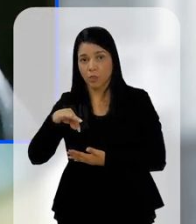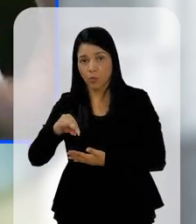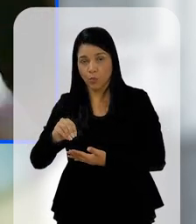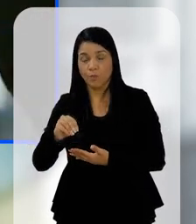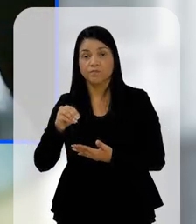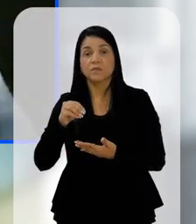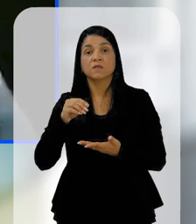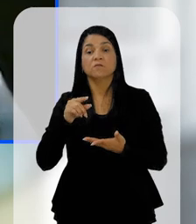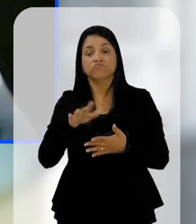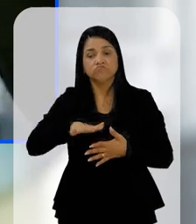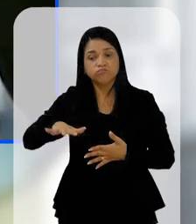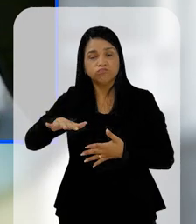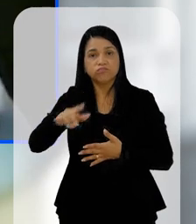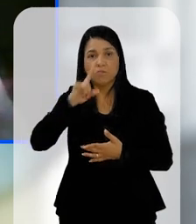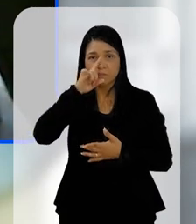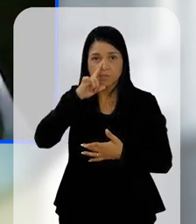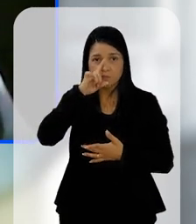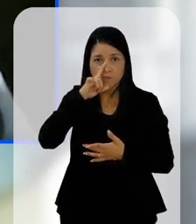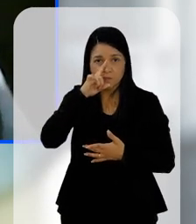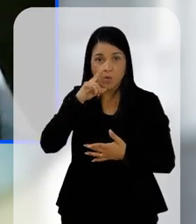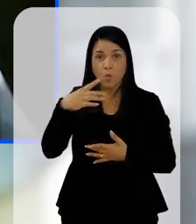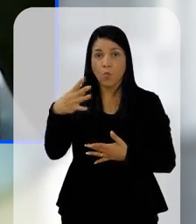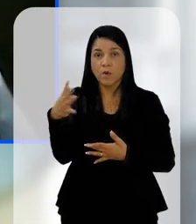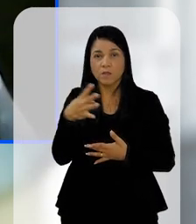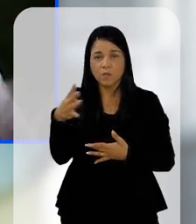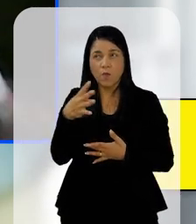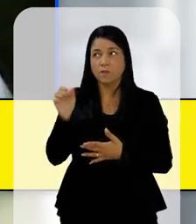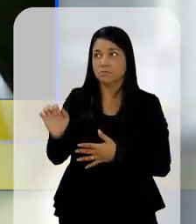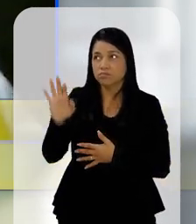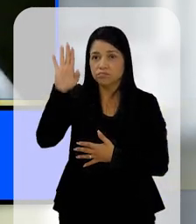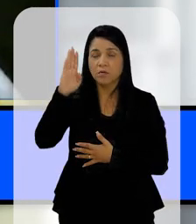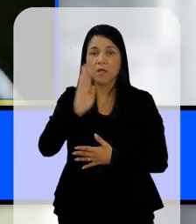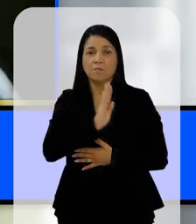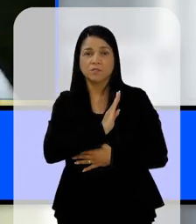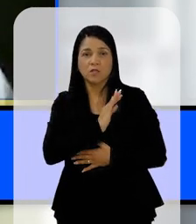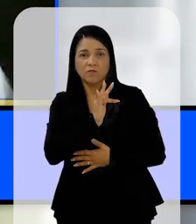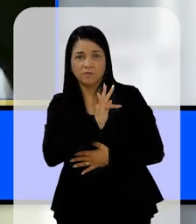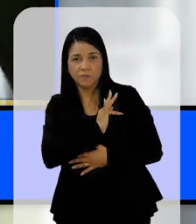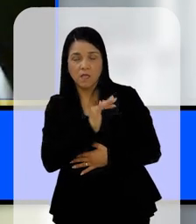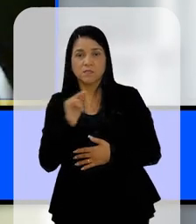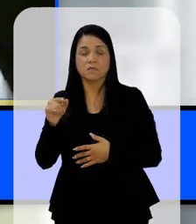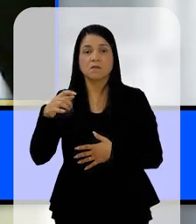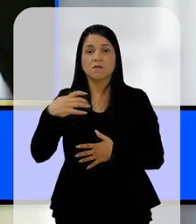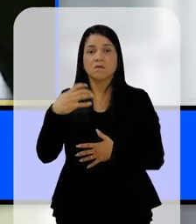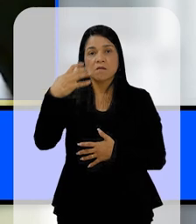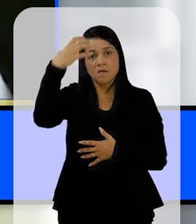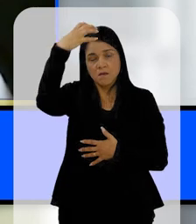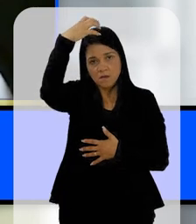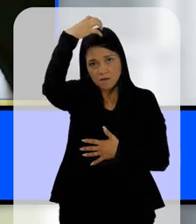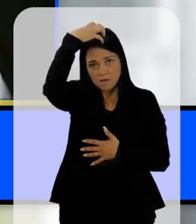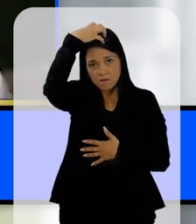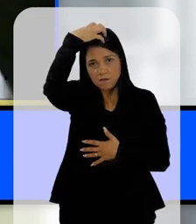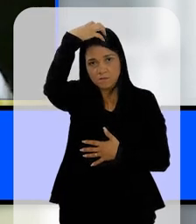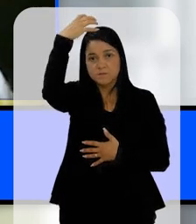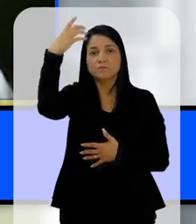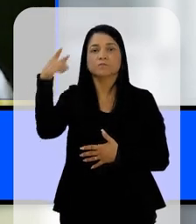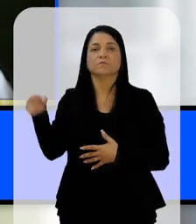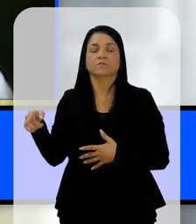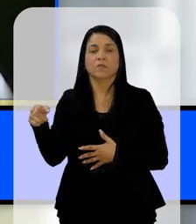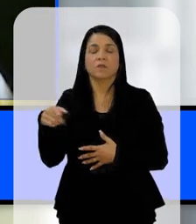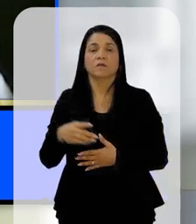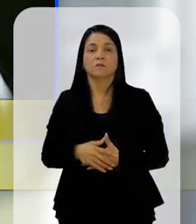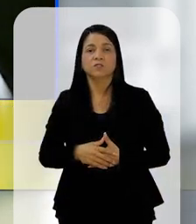os municípios com risco, que eram 44, região Serrana, Baixada, Angra e Paraty, Noroeste.